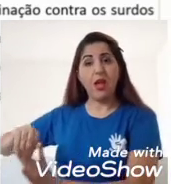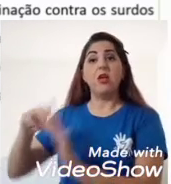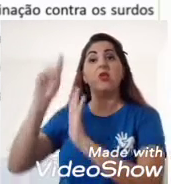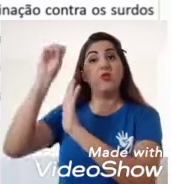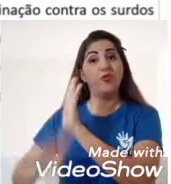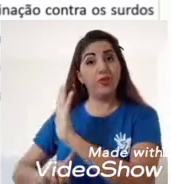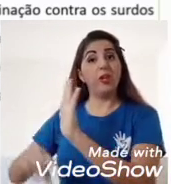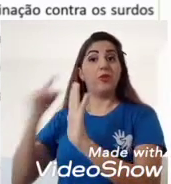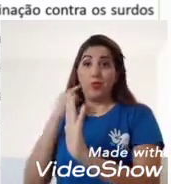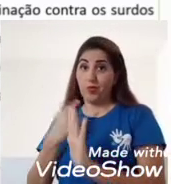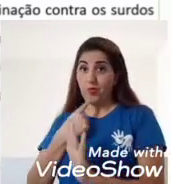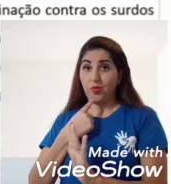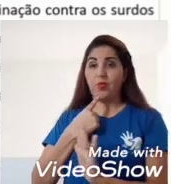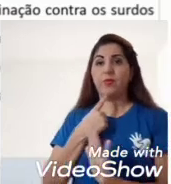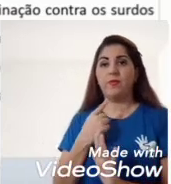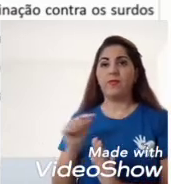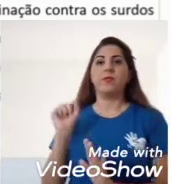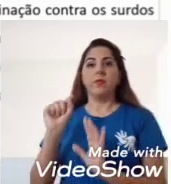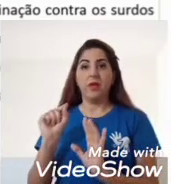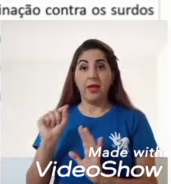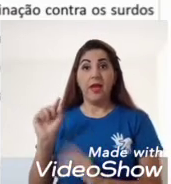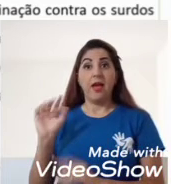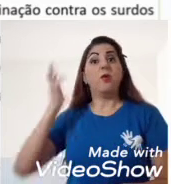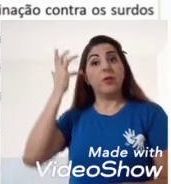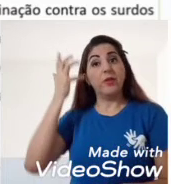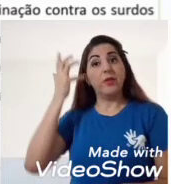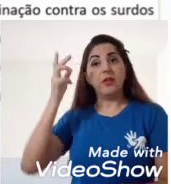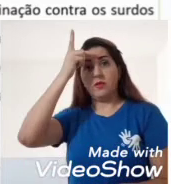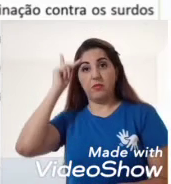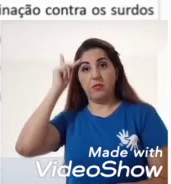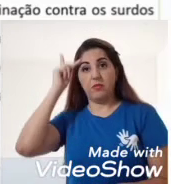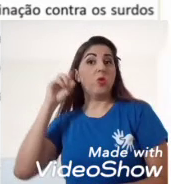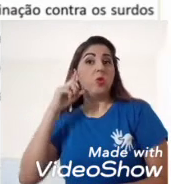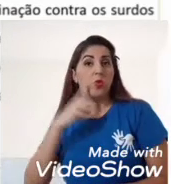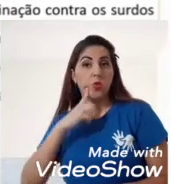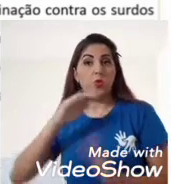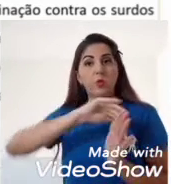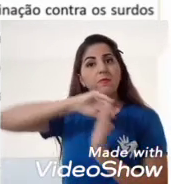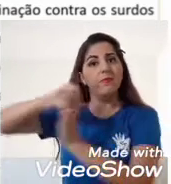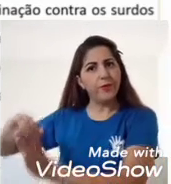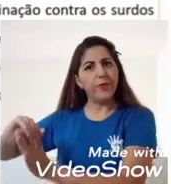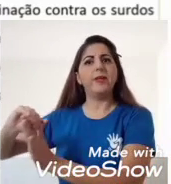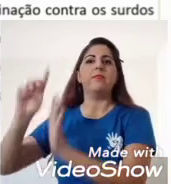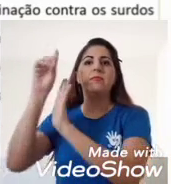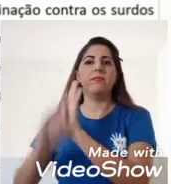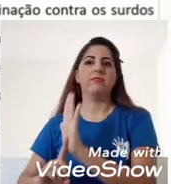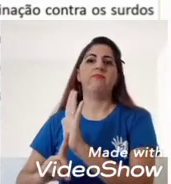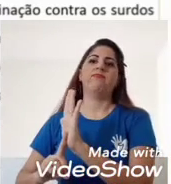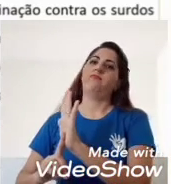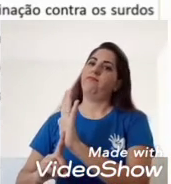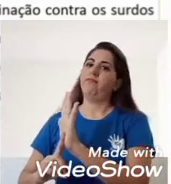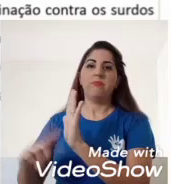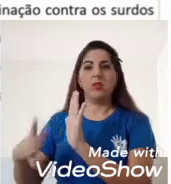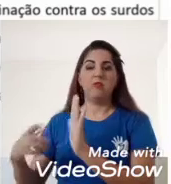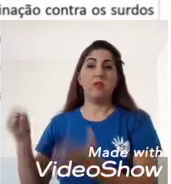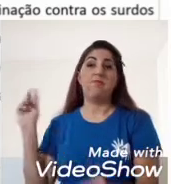aí, retoma, fato que, ou seja, qual que é o fato? Isso de os deficientes ficarem à margem dos seus direitos.